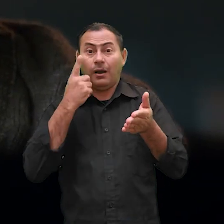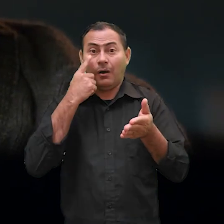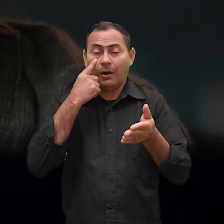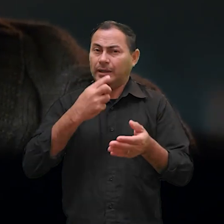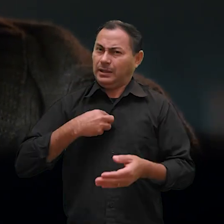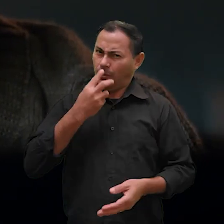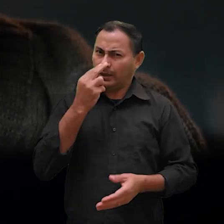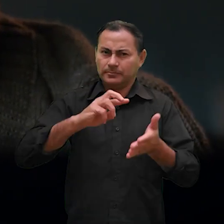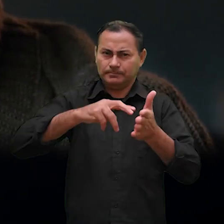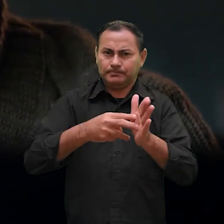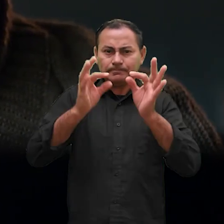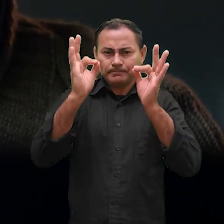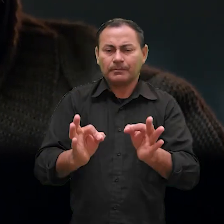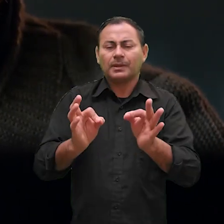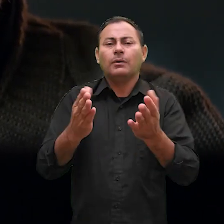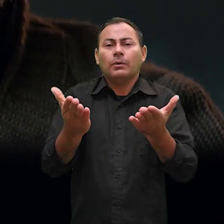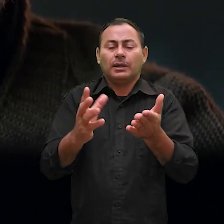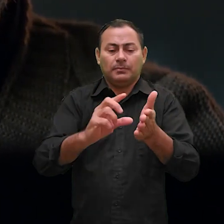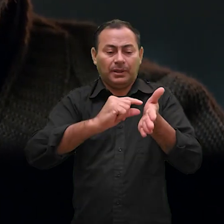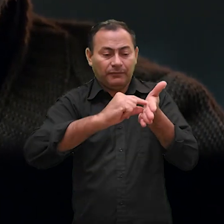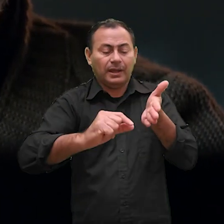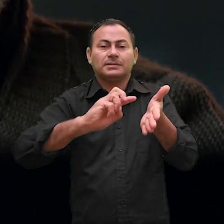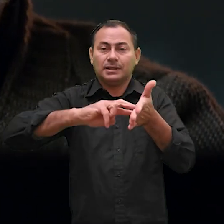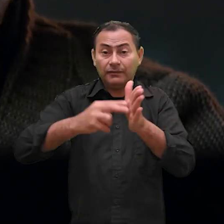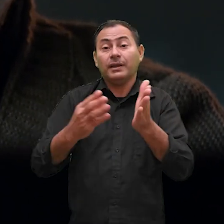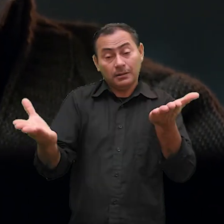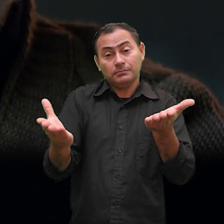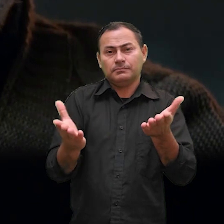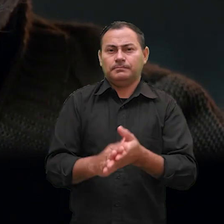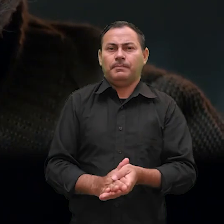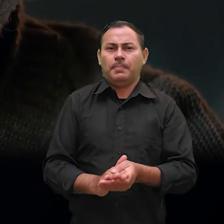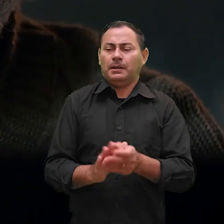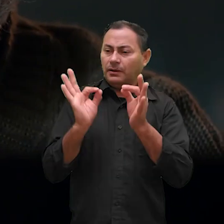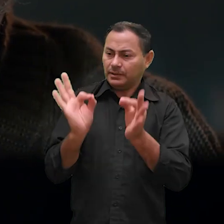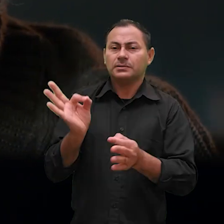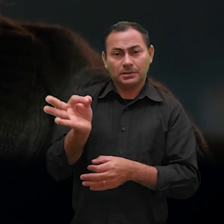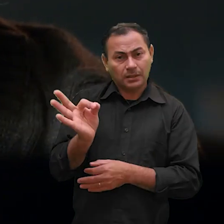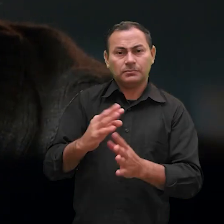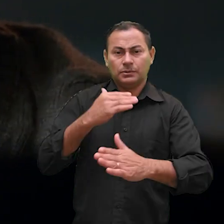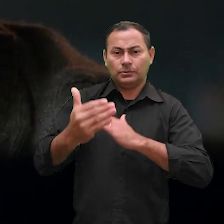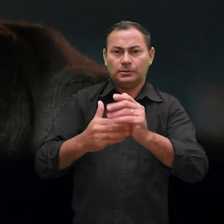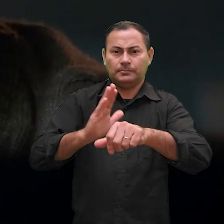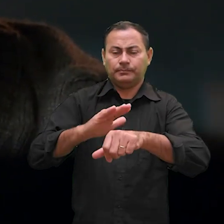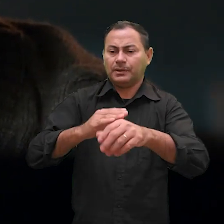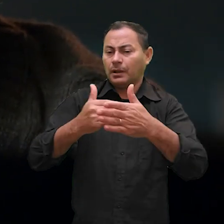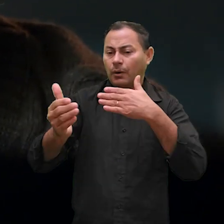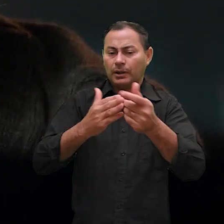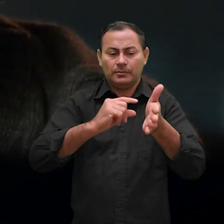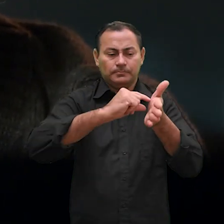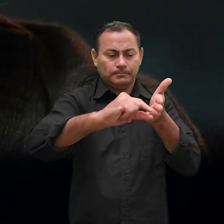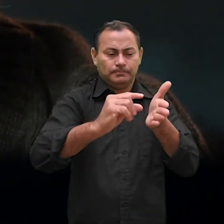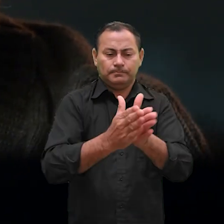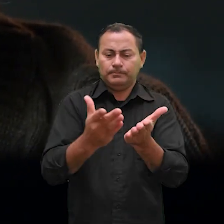dizia: olha, eu acho que isso significa exatamente o que esse verso quer dizer, rapaz. Ele estava certo o tempo todo. Porque